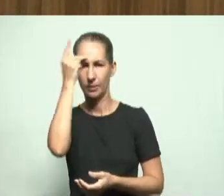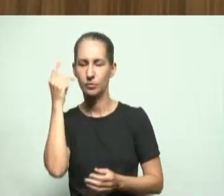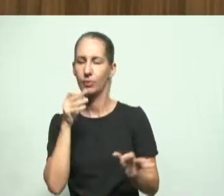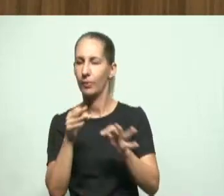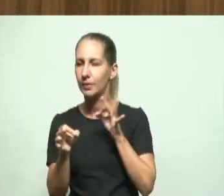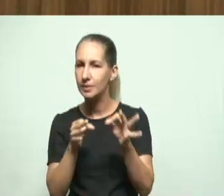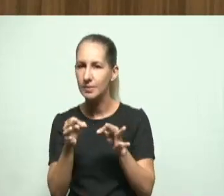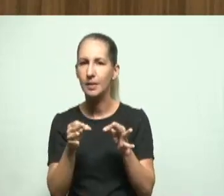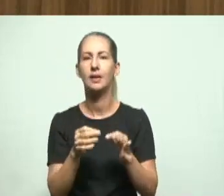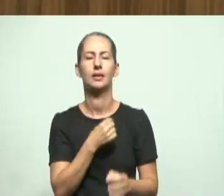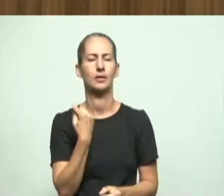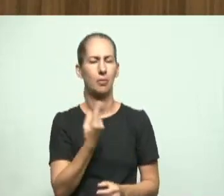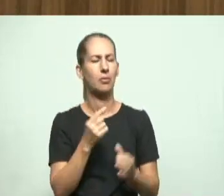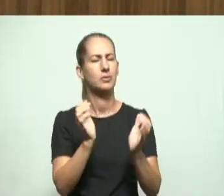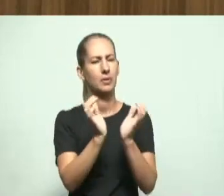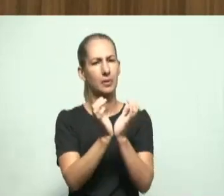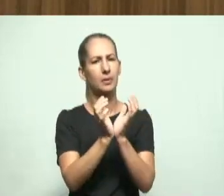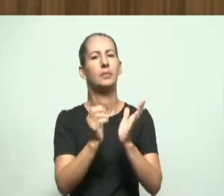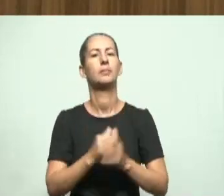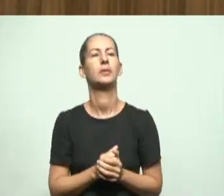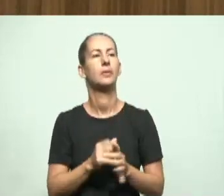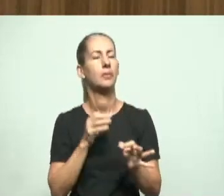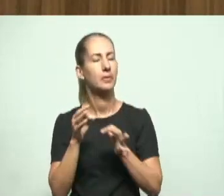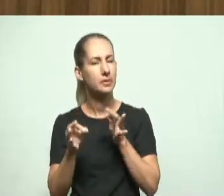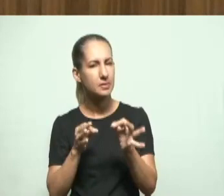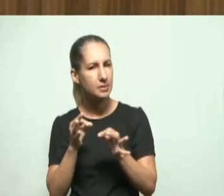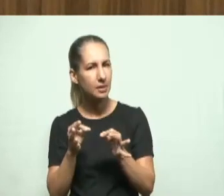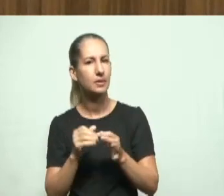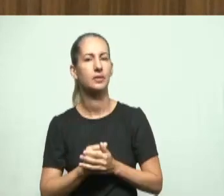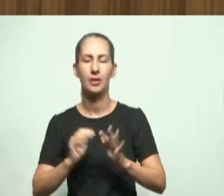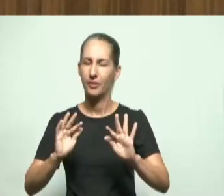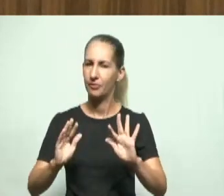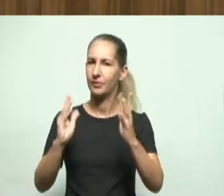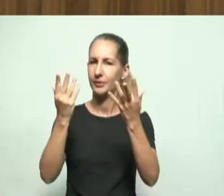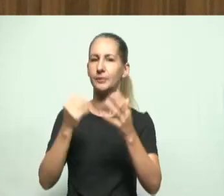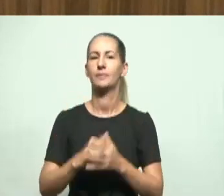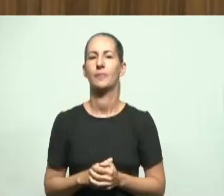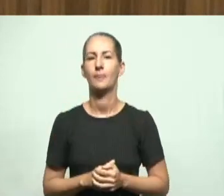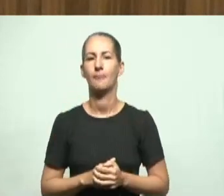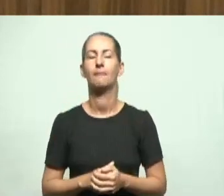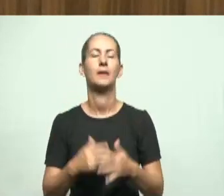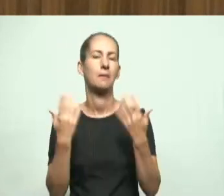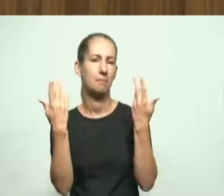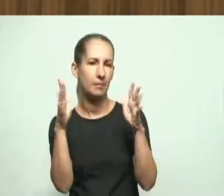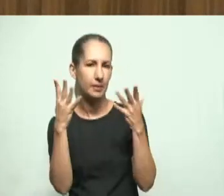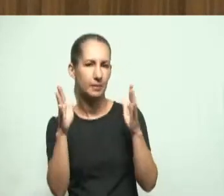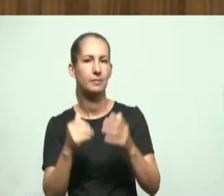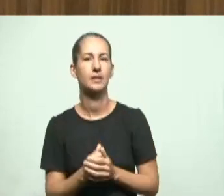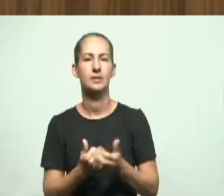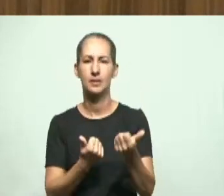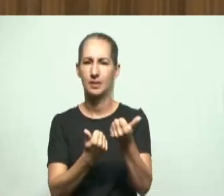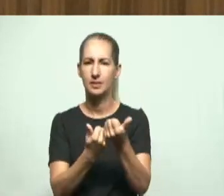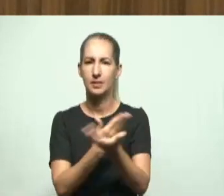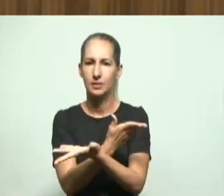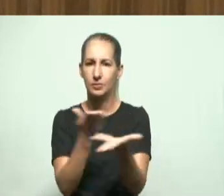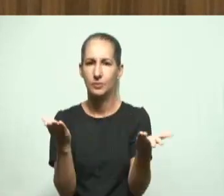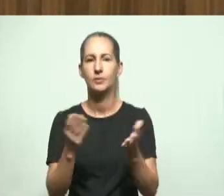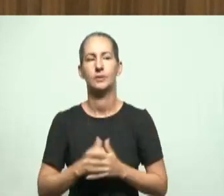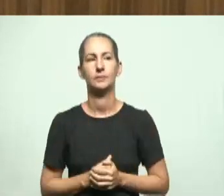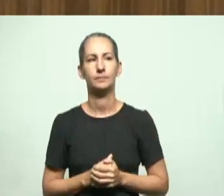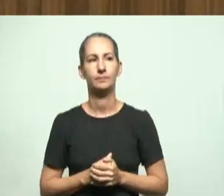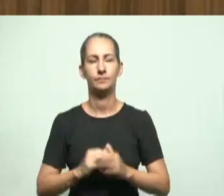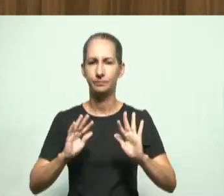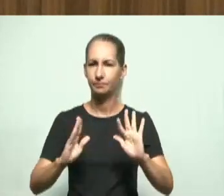ordeira, nossa equipe muito bem organizada, fez um grande evento. Então, todo de parabéns, nossos assessores, comandado ali aquele